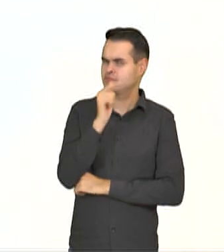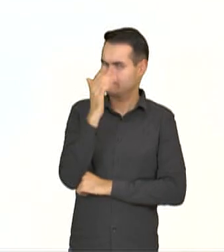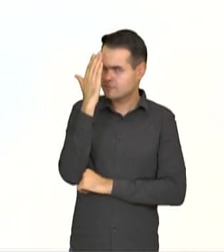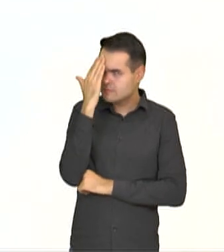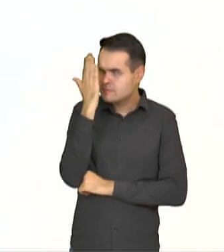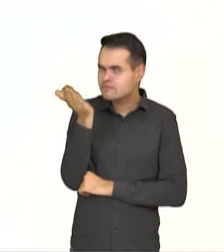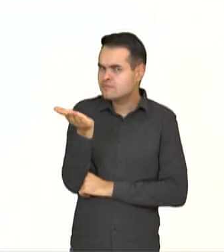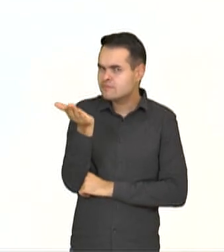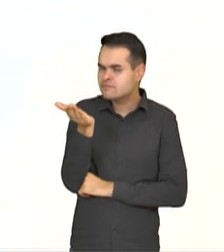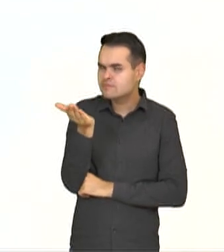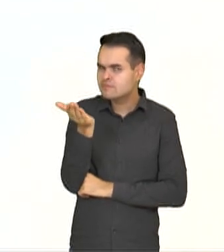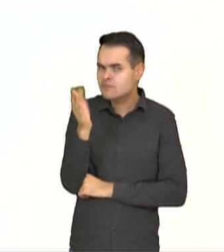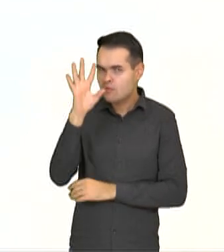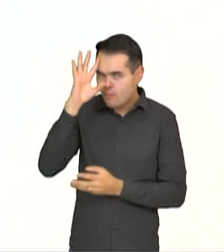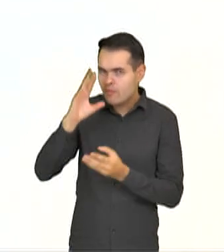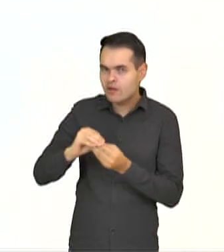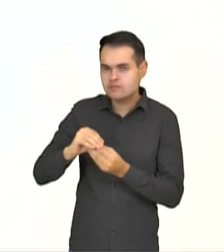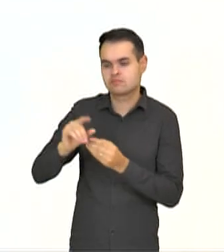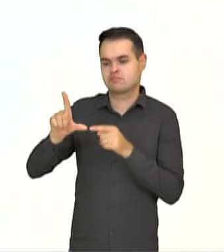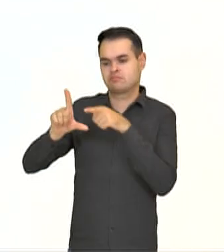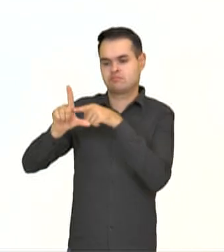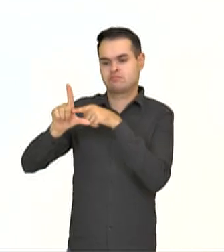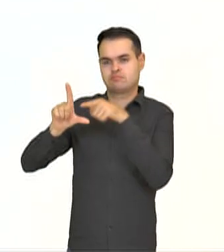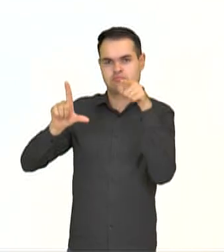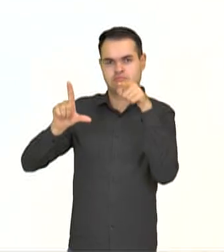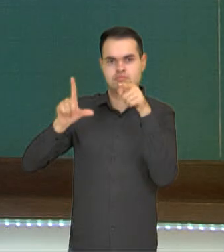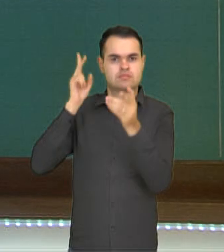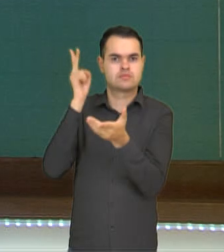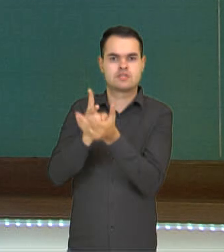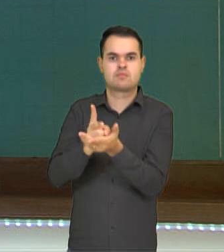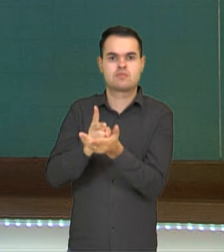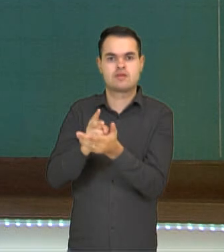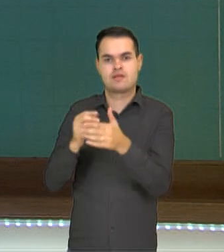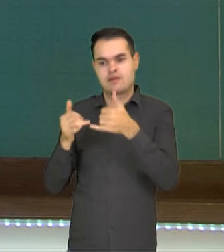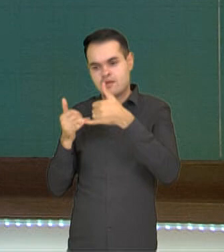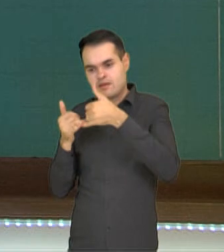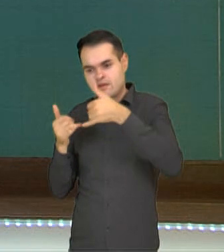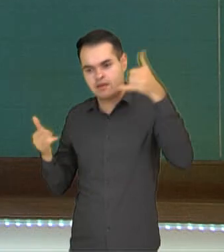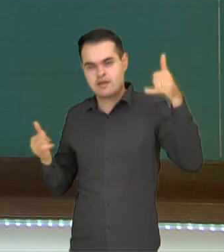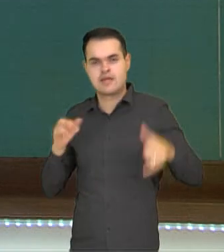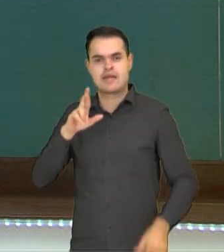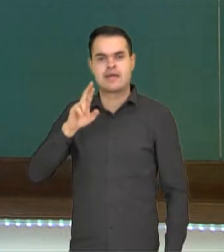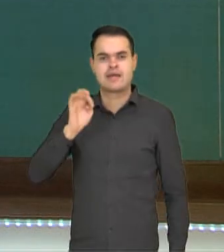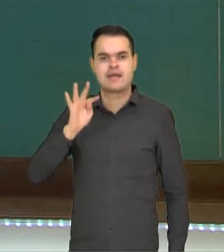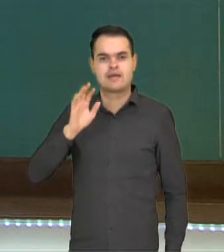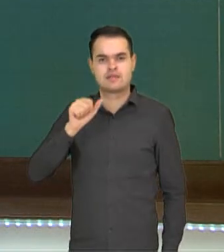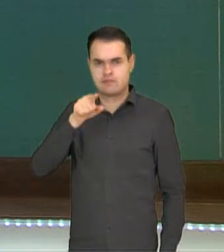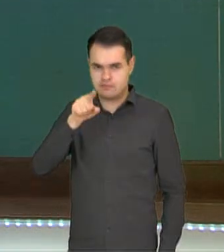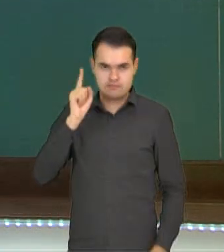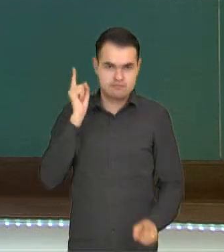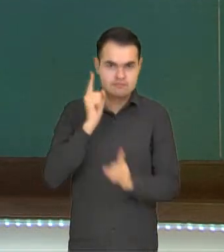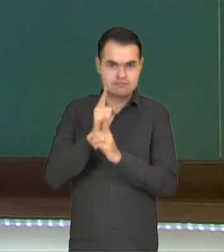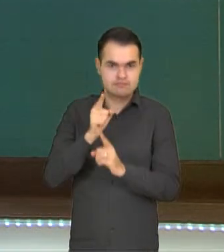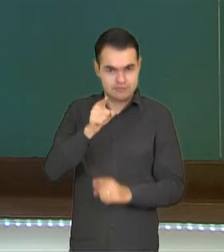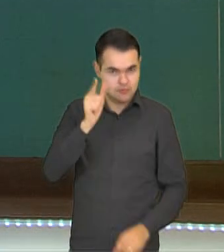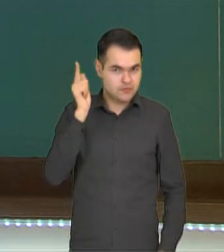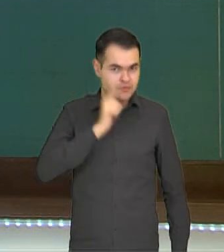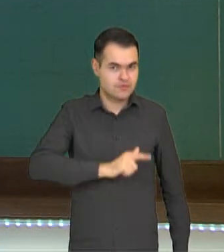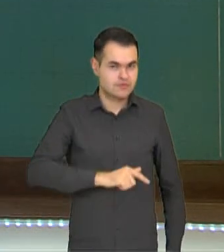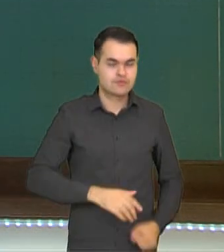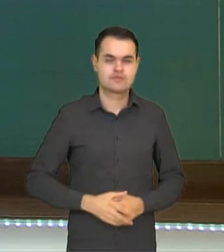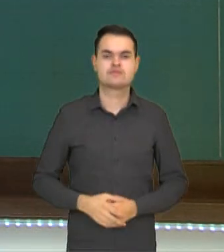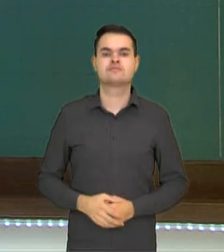Você compreende que o gráfico associado a uma função afim é sempre uma reta? Já consegue identificar isso? E você